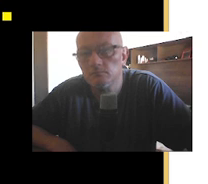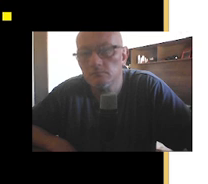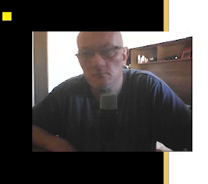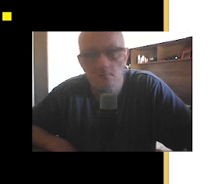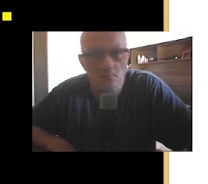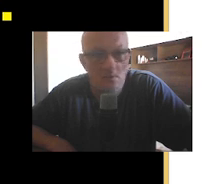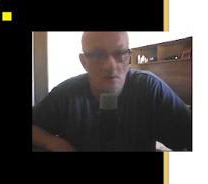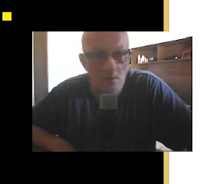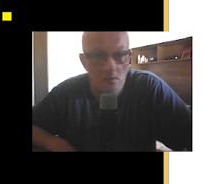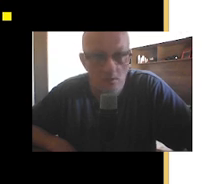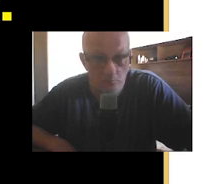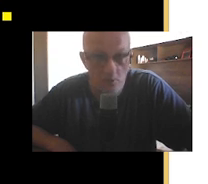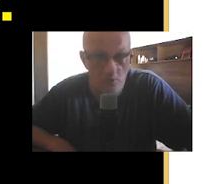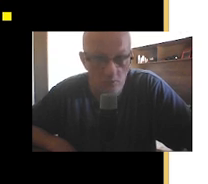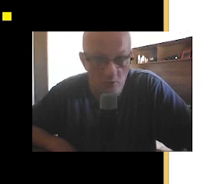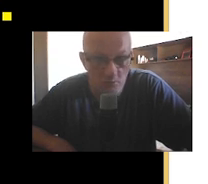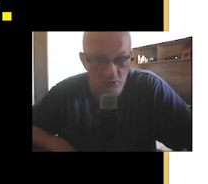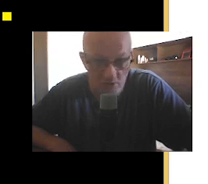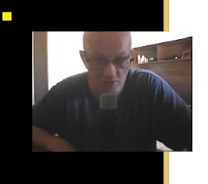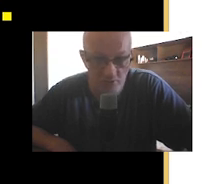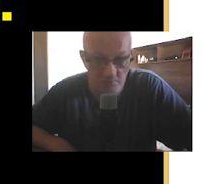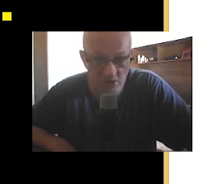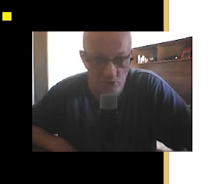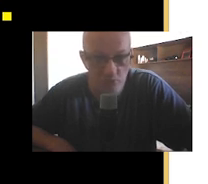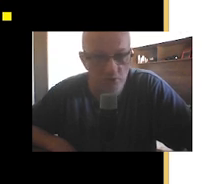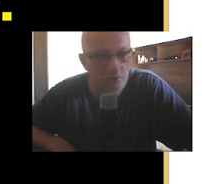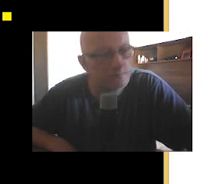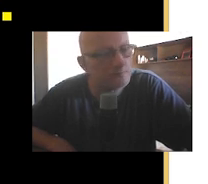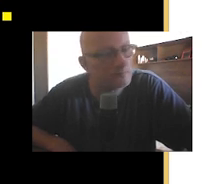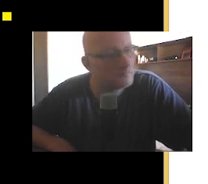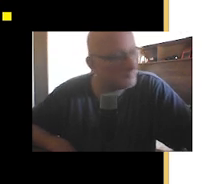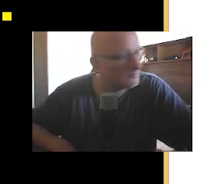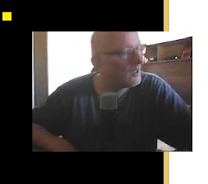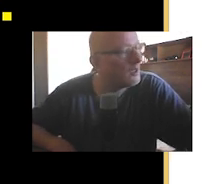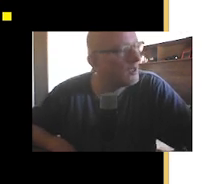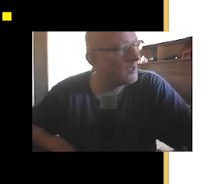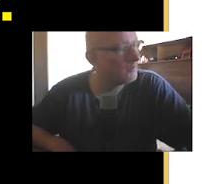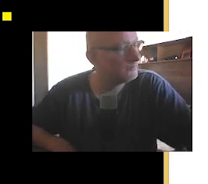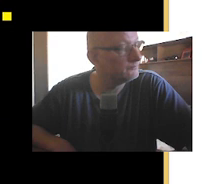No, with our friends. No, com os nossos amigos.